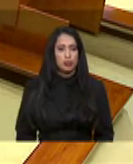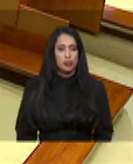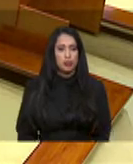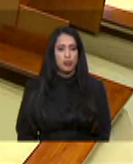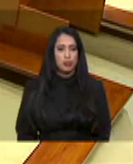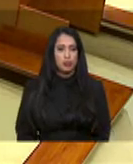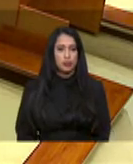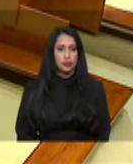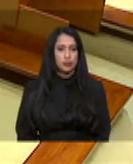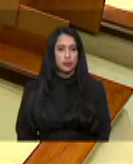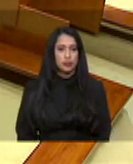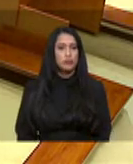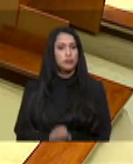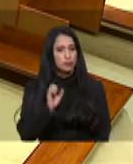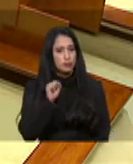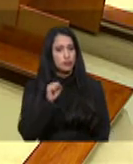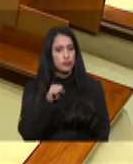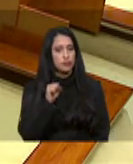aditamento.